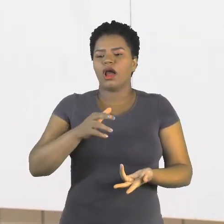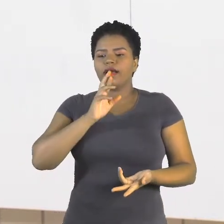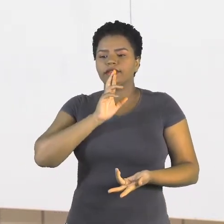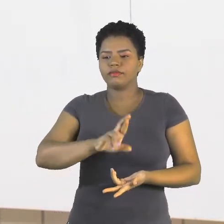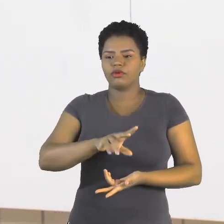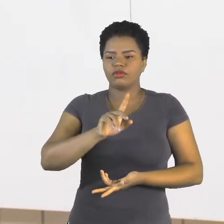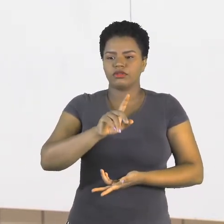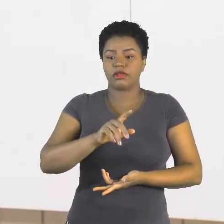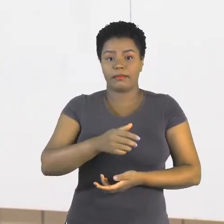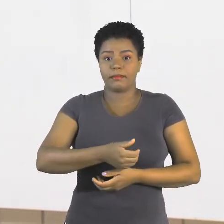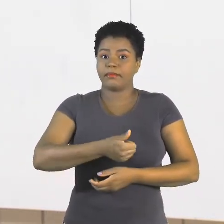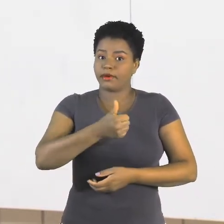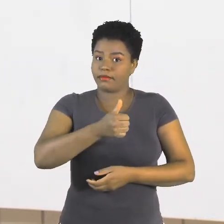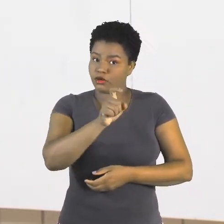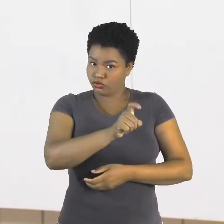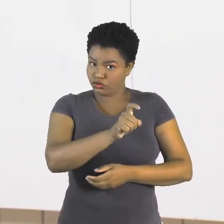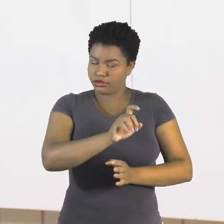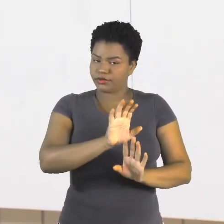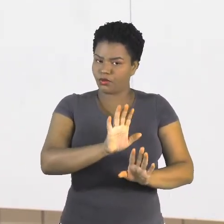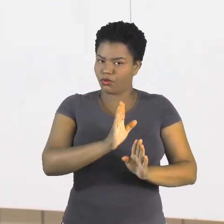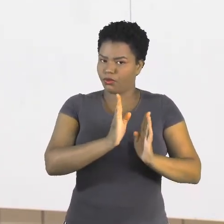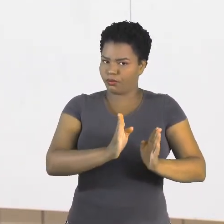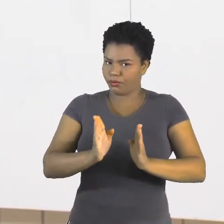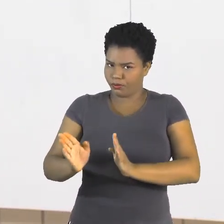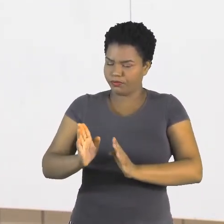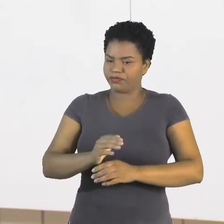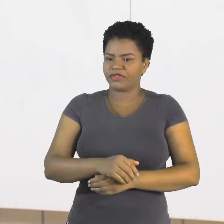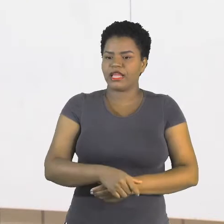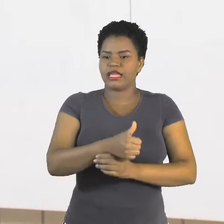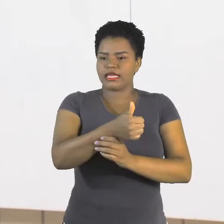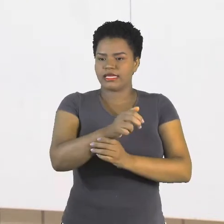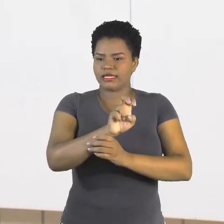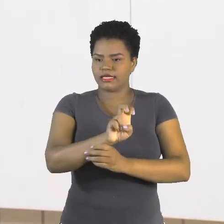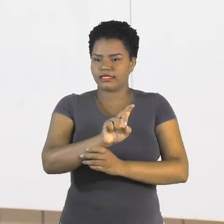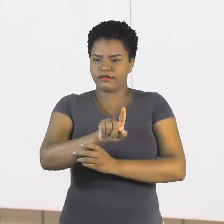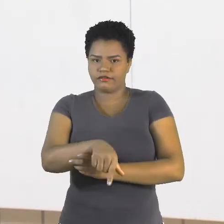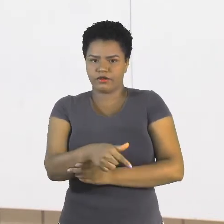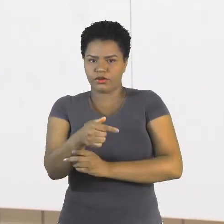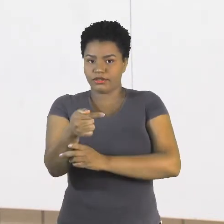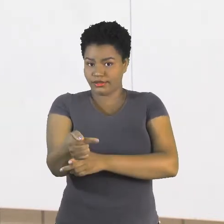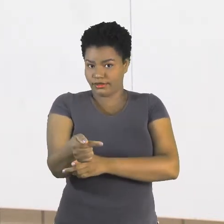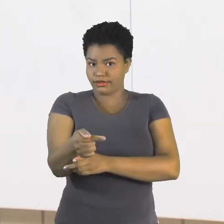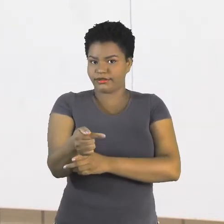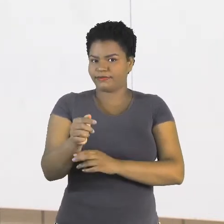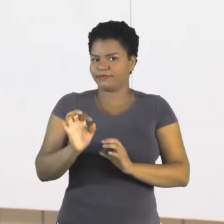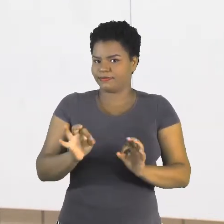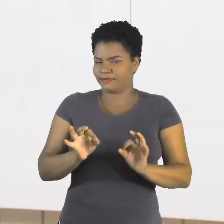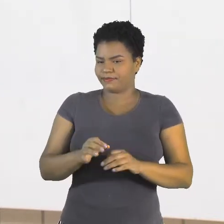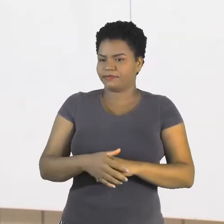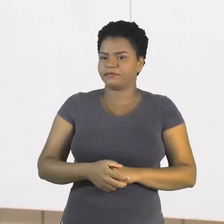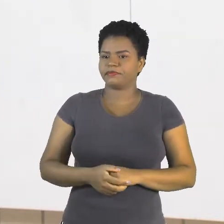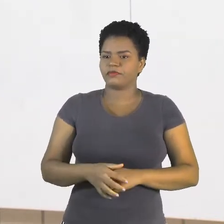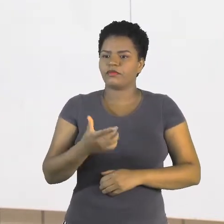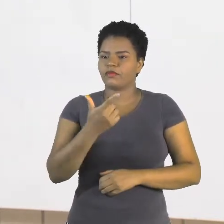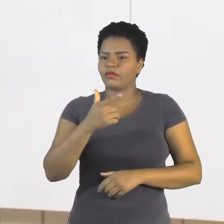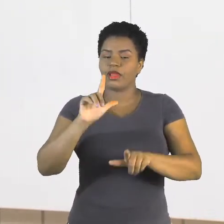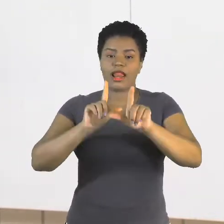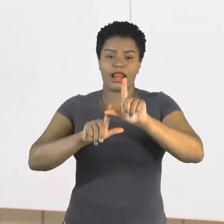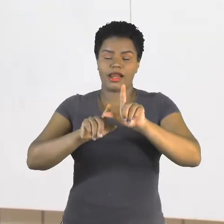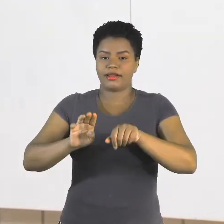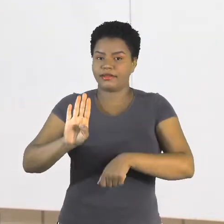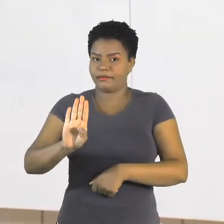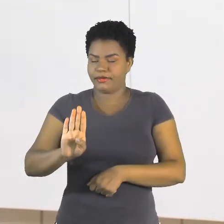x aparece primeiro, e 7. Tranquilo? Olha esse outro exemplo, letra B, eu tenho o seguinte,